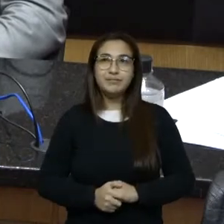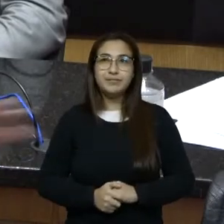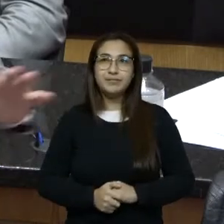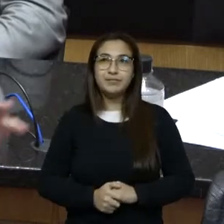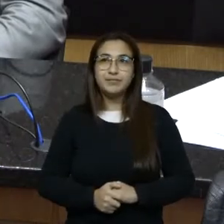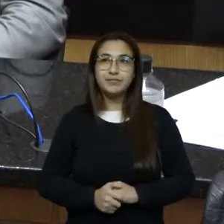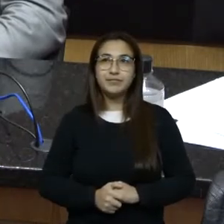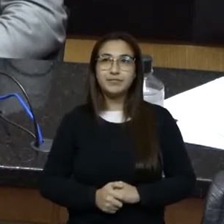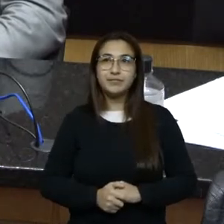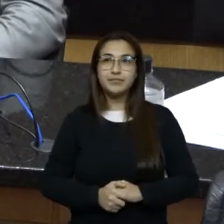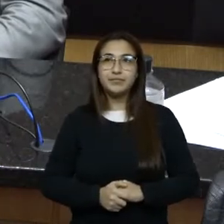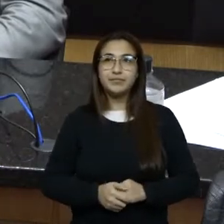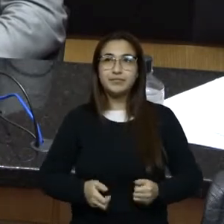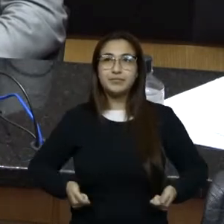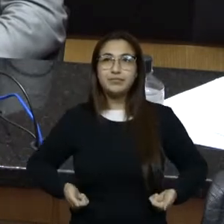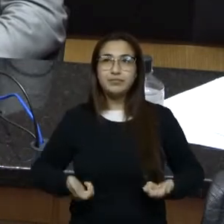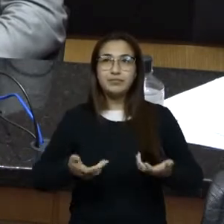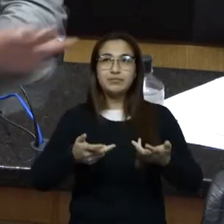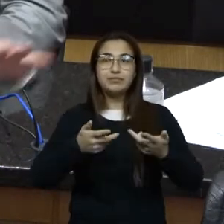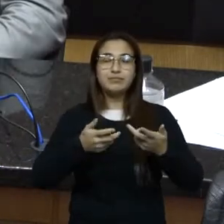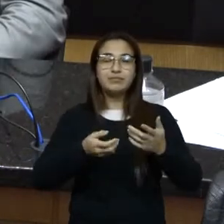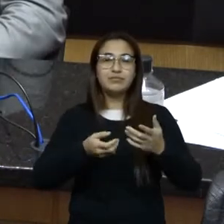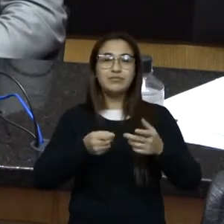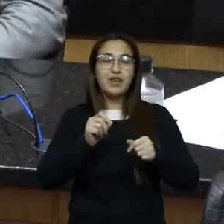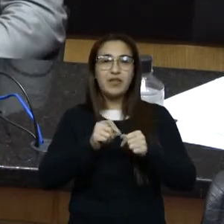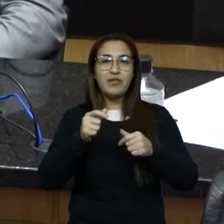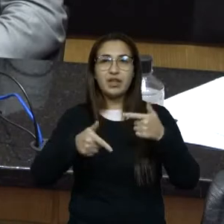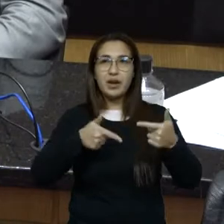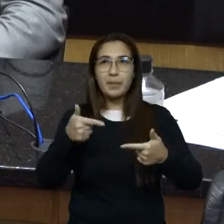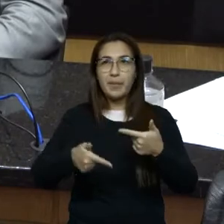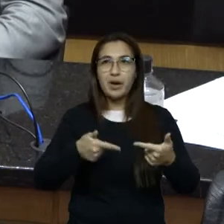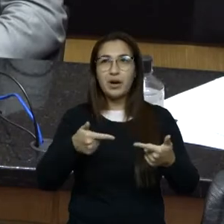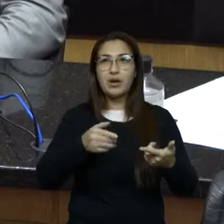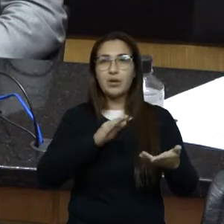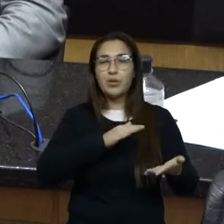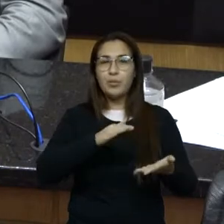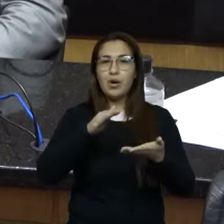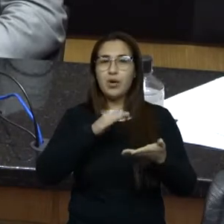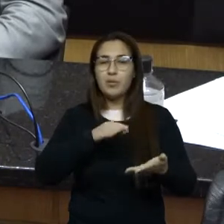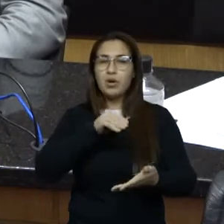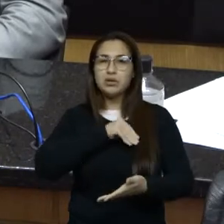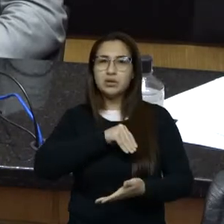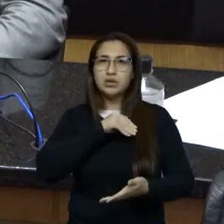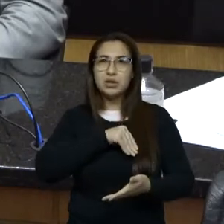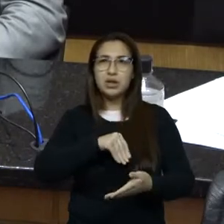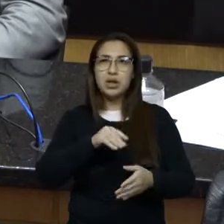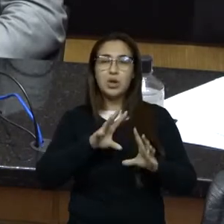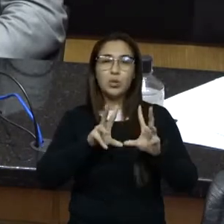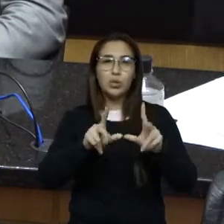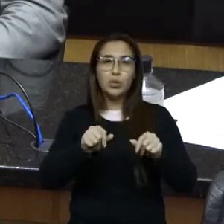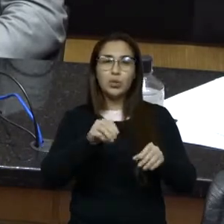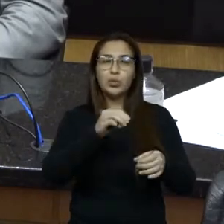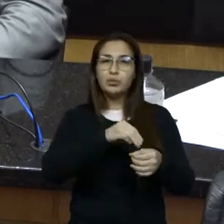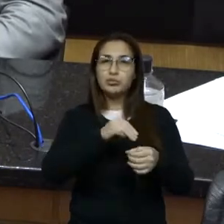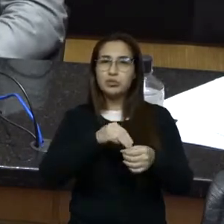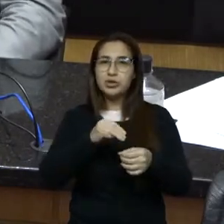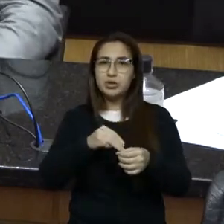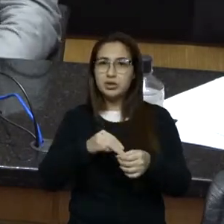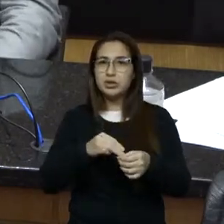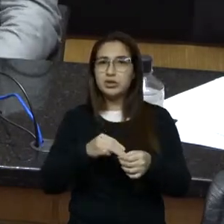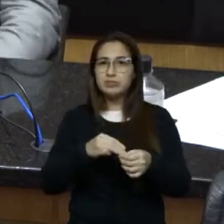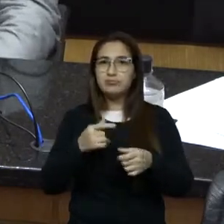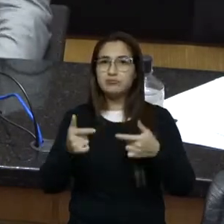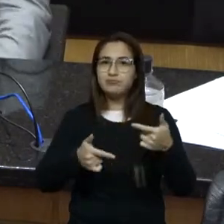a geração de emprego plano distribuição de renda plena comércio das cidades a todo vapor e por